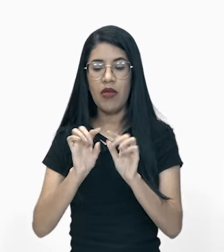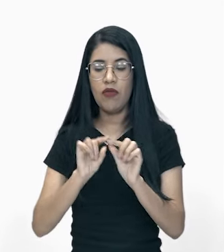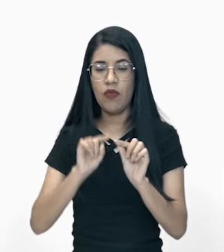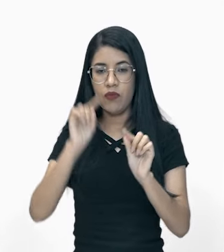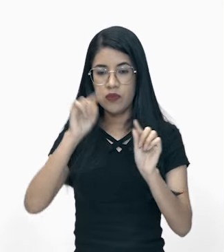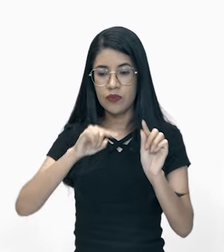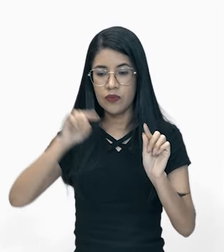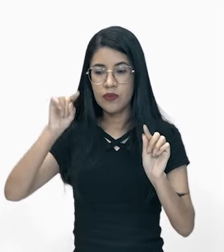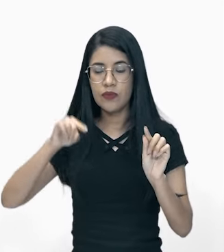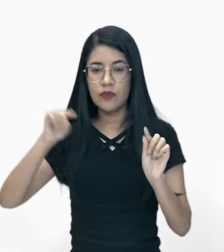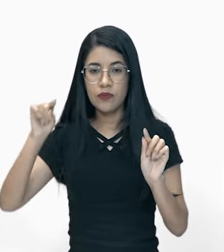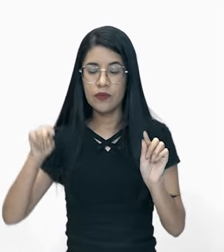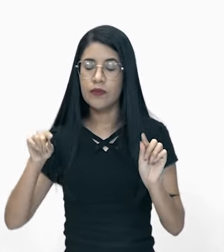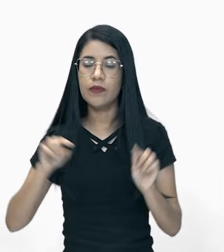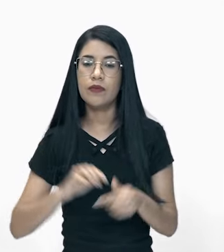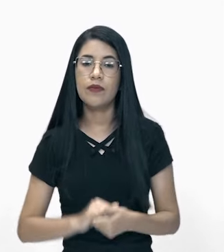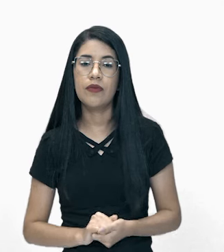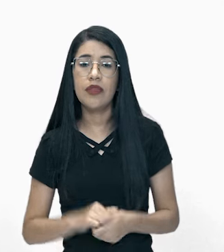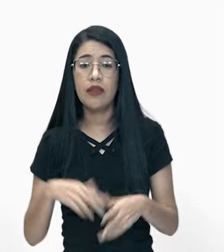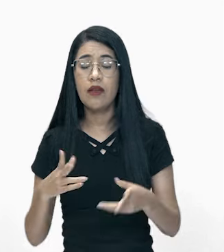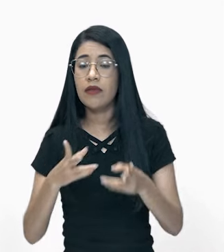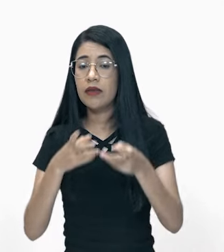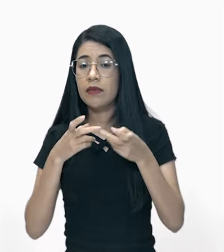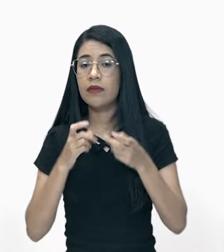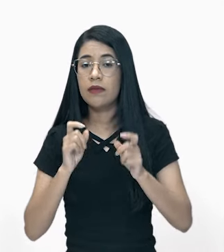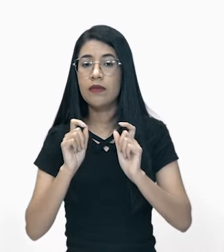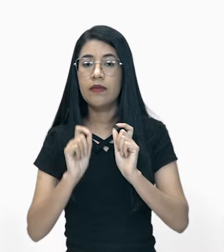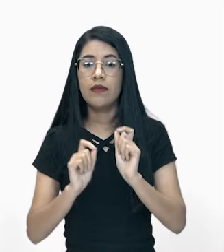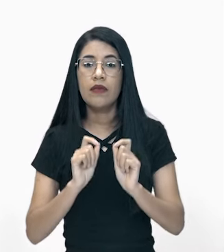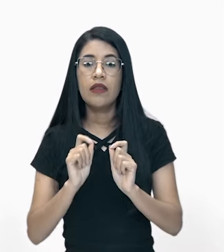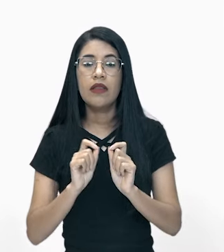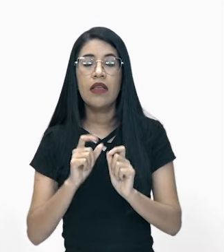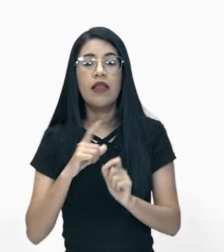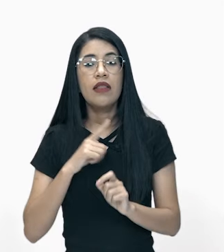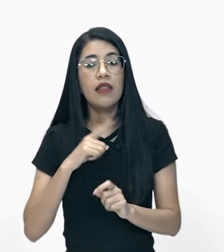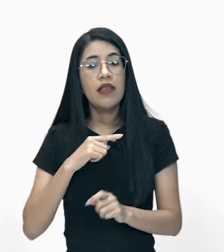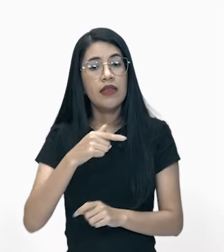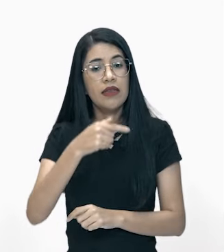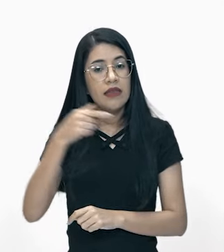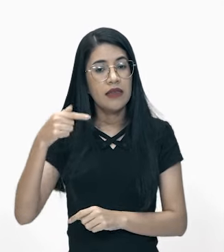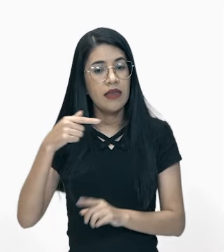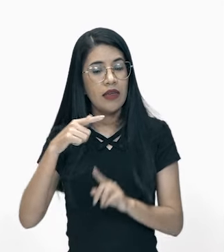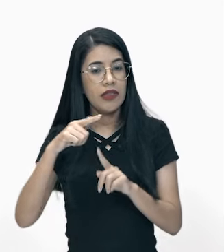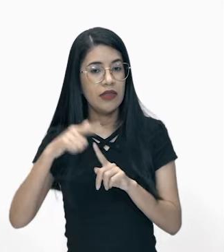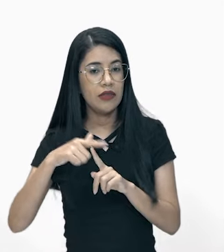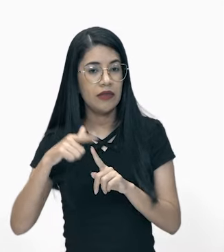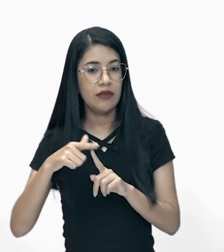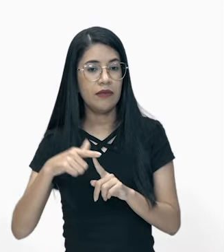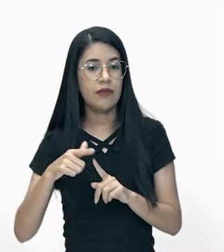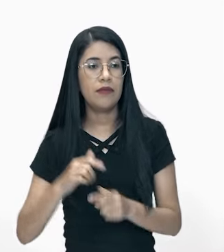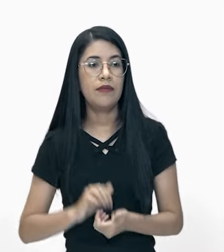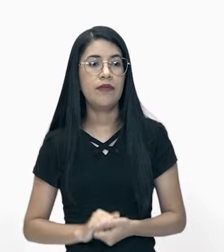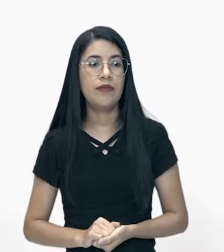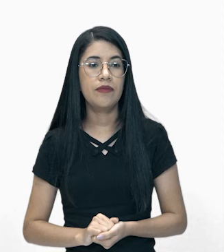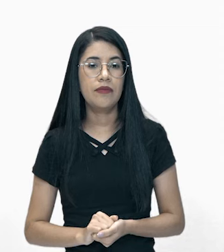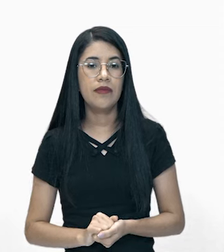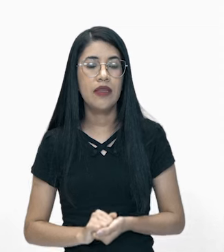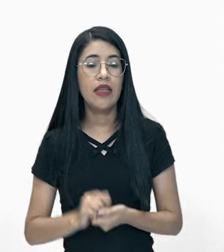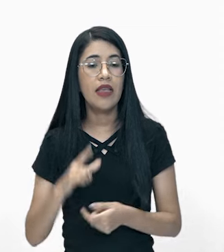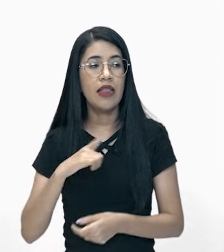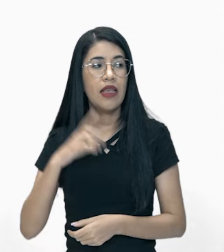onda. Você vai perceber aqui que existem esses 7 tipos de ondas. Ó, você tem o